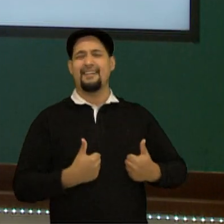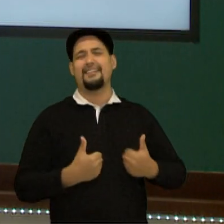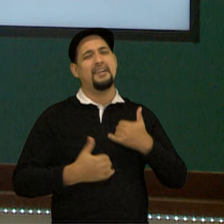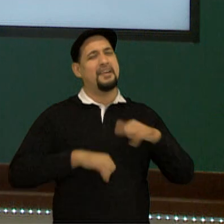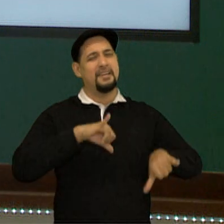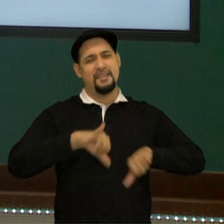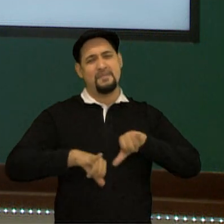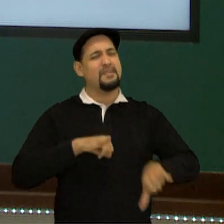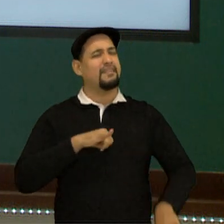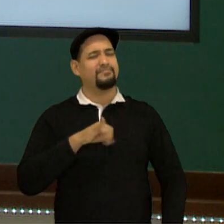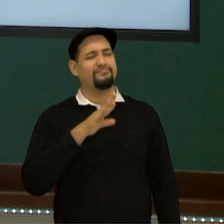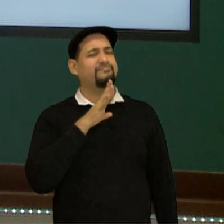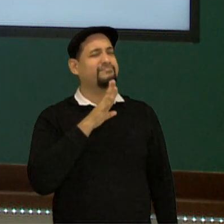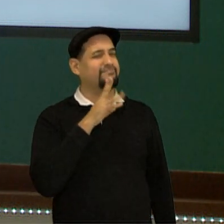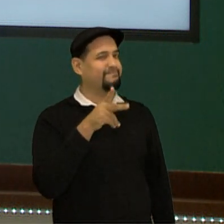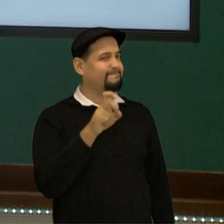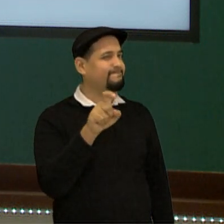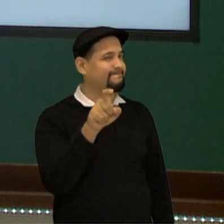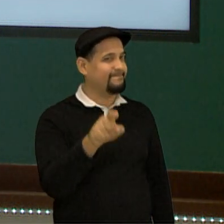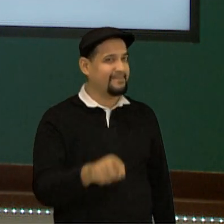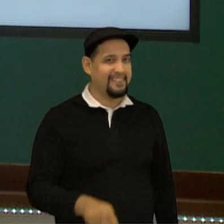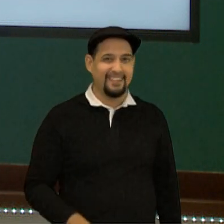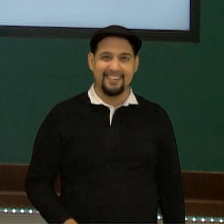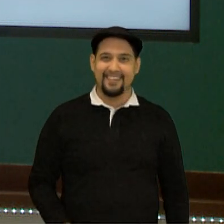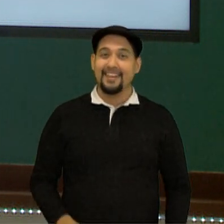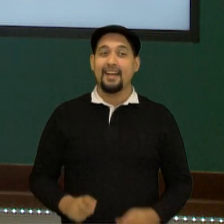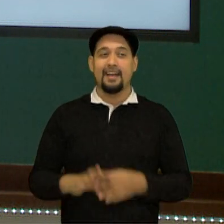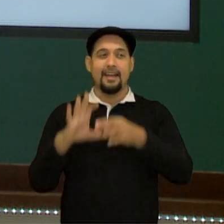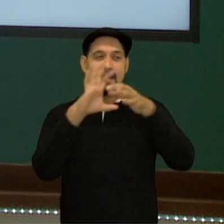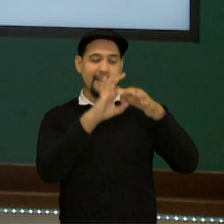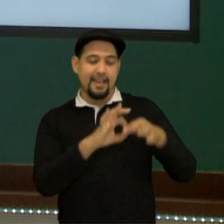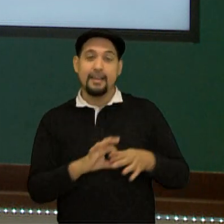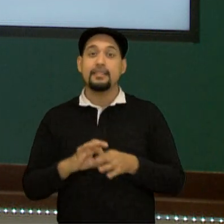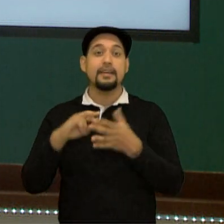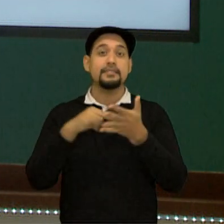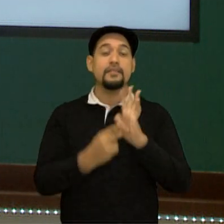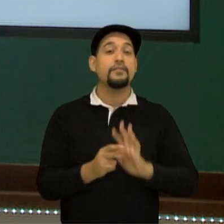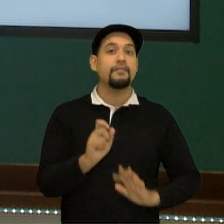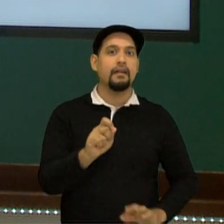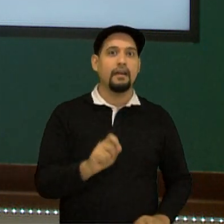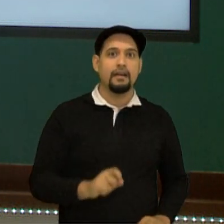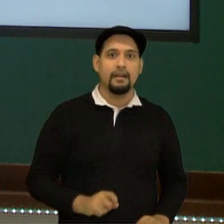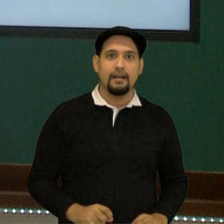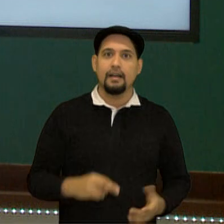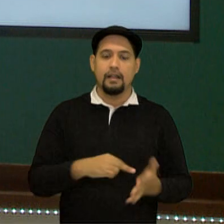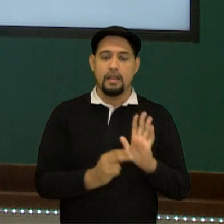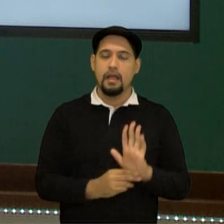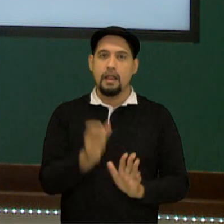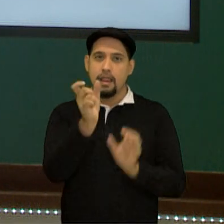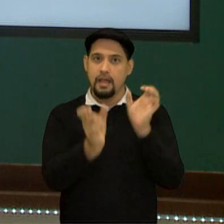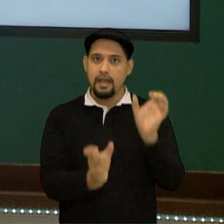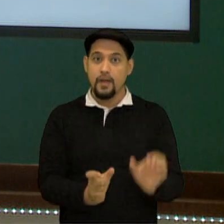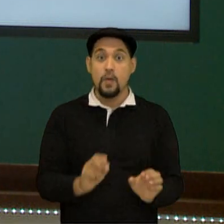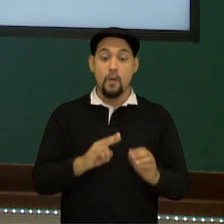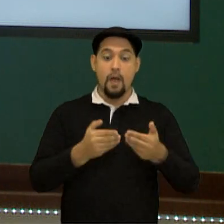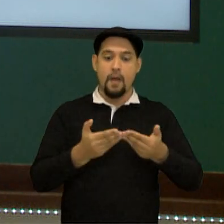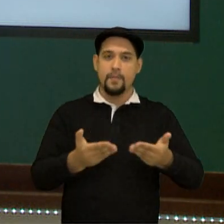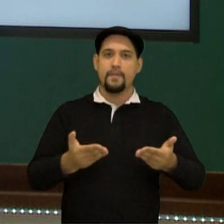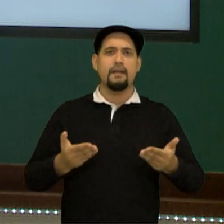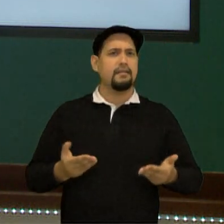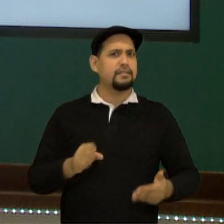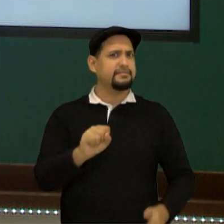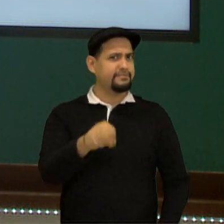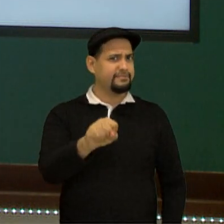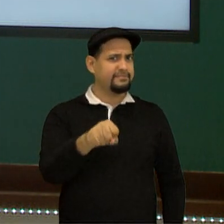química. Esta cadeia carbônica, portanto, ela é classificada como aberta,